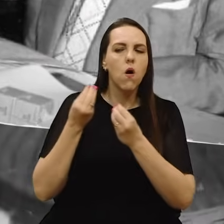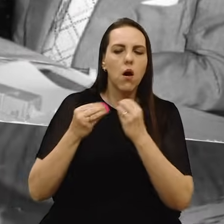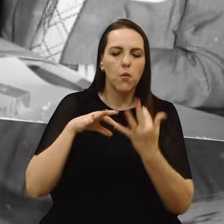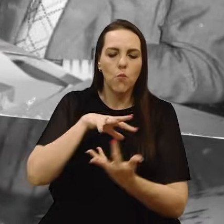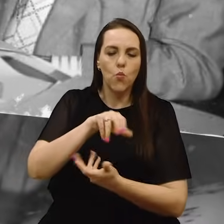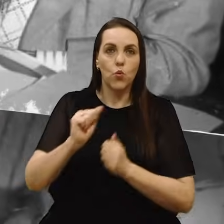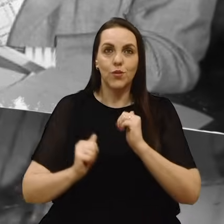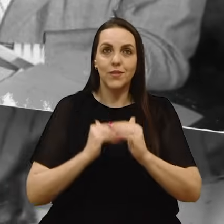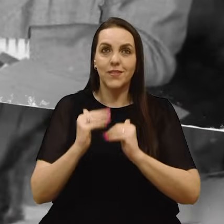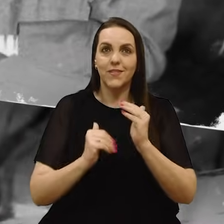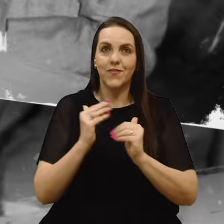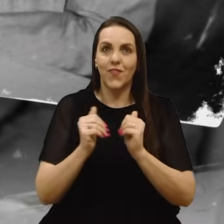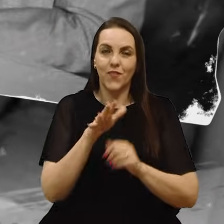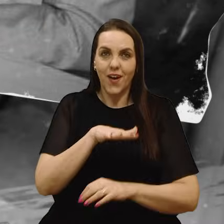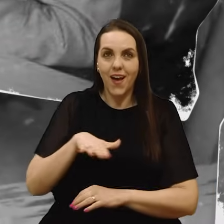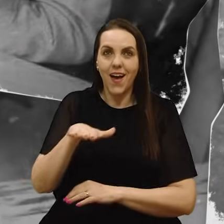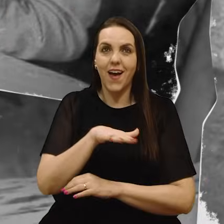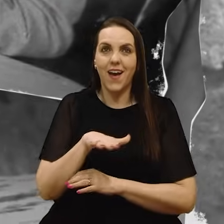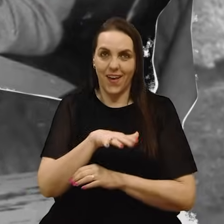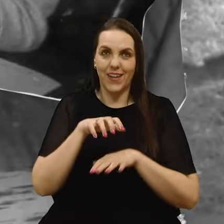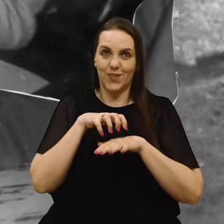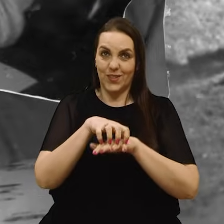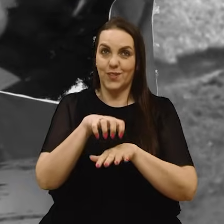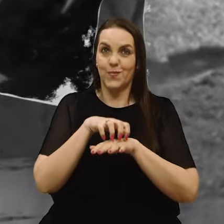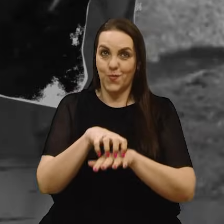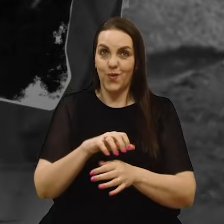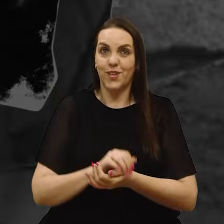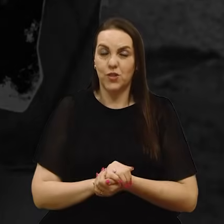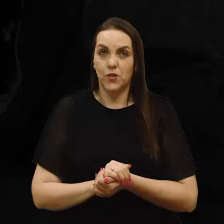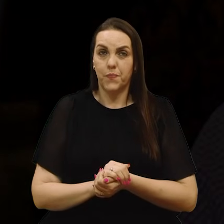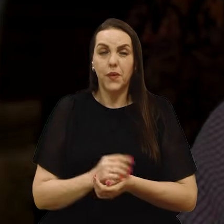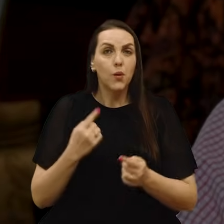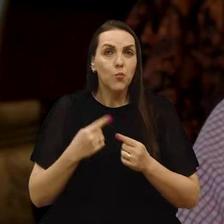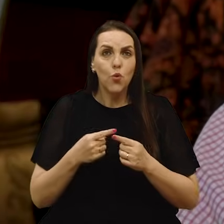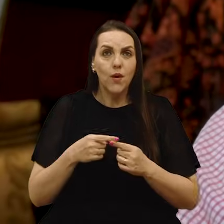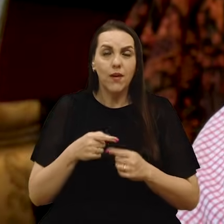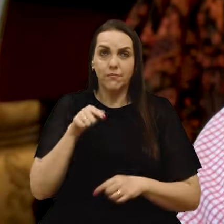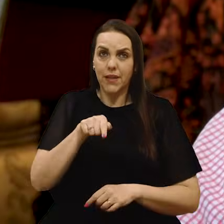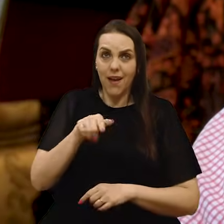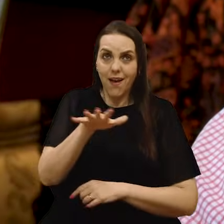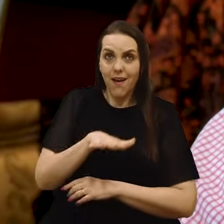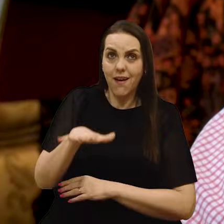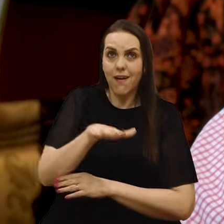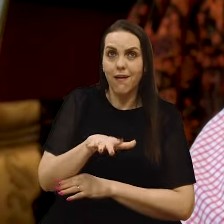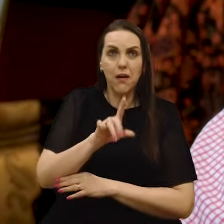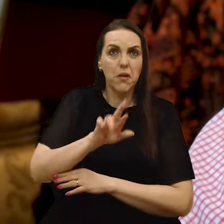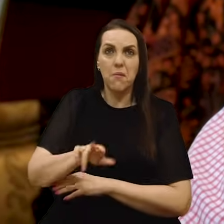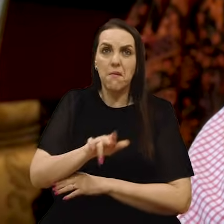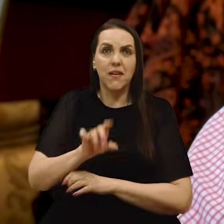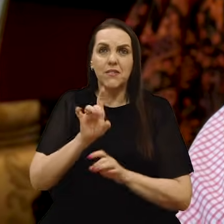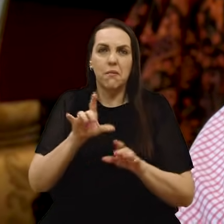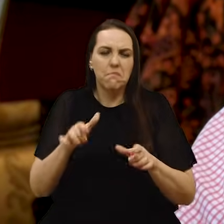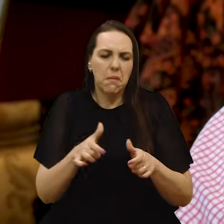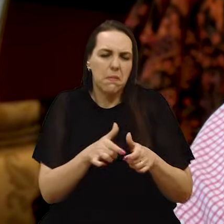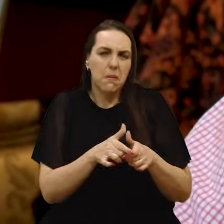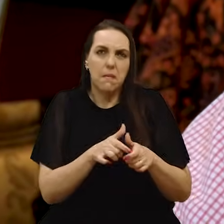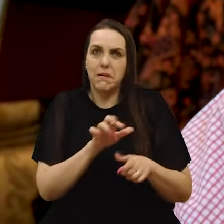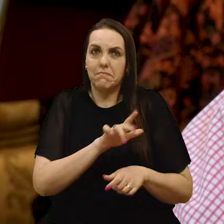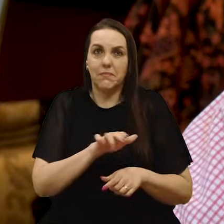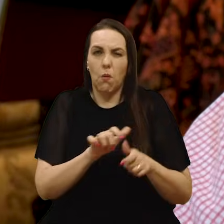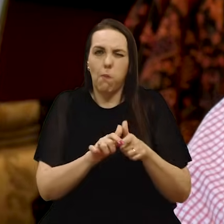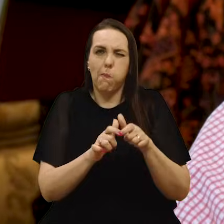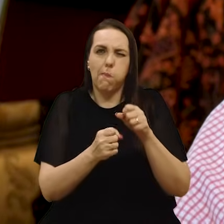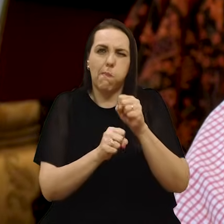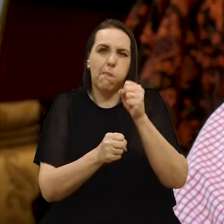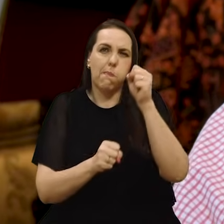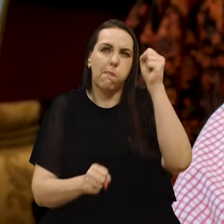é que o mundo desenvolveu na área em que nós estamos. Que a área de transporte, ela não é uma